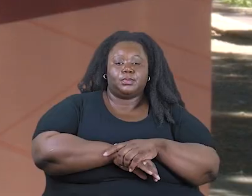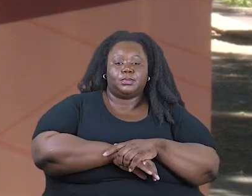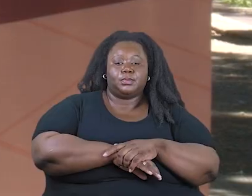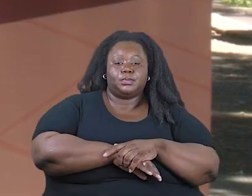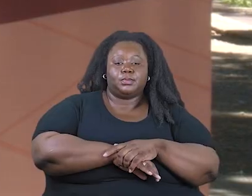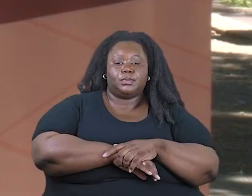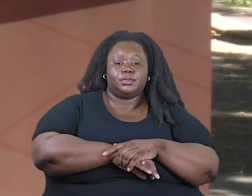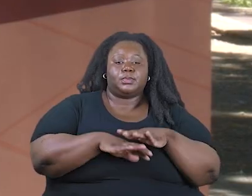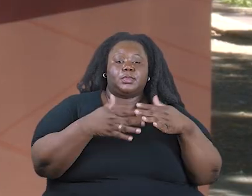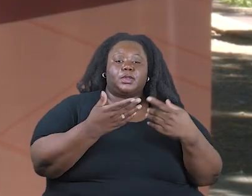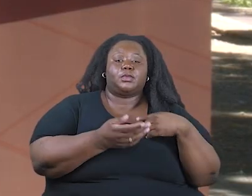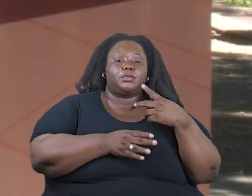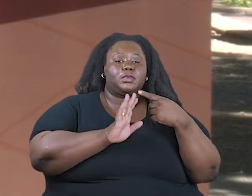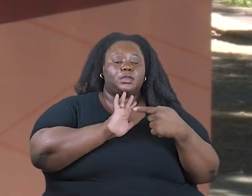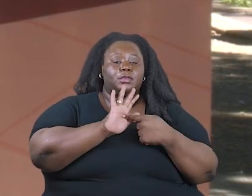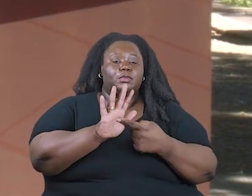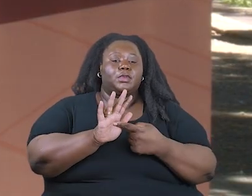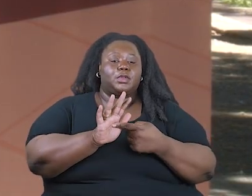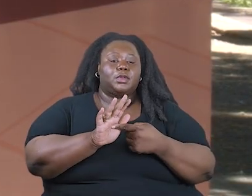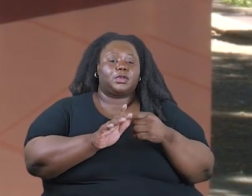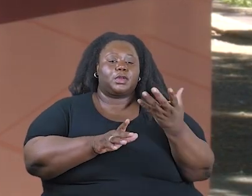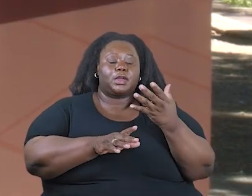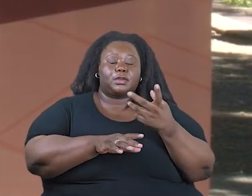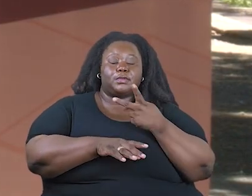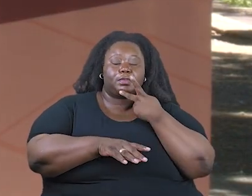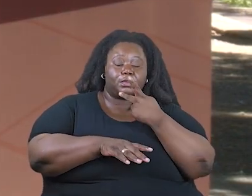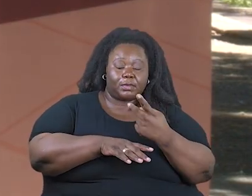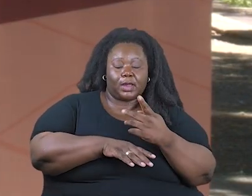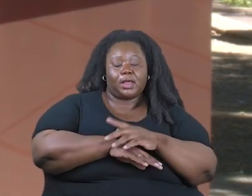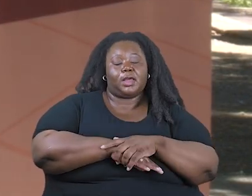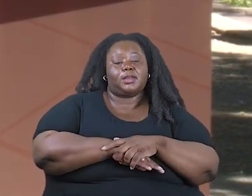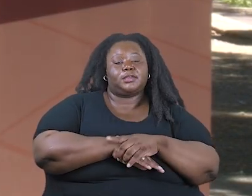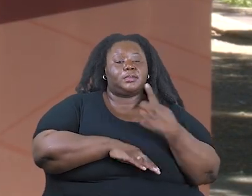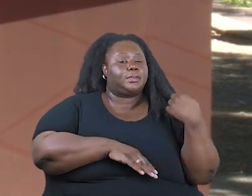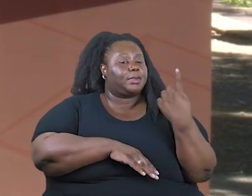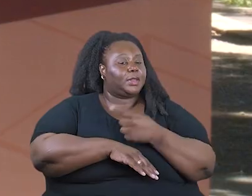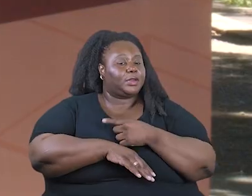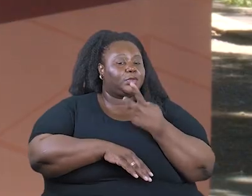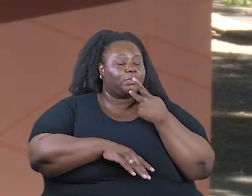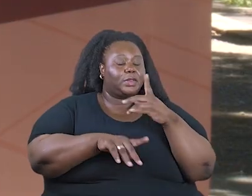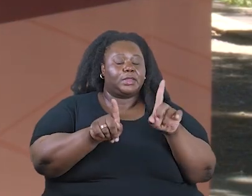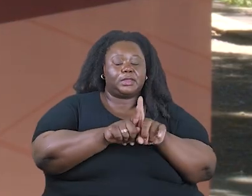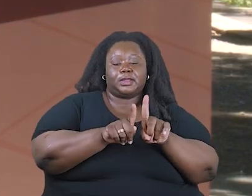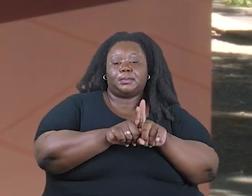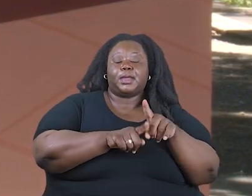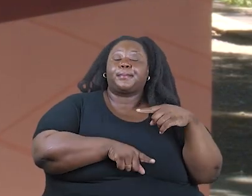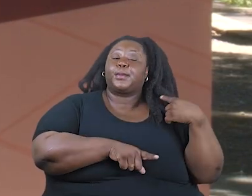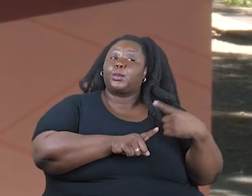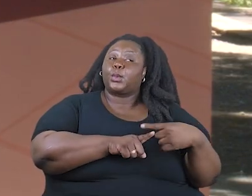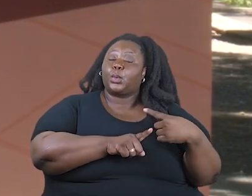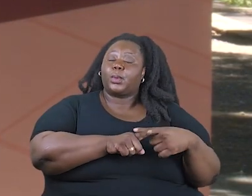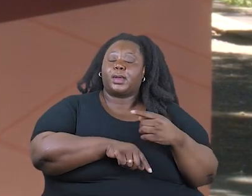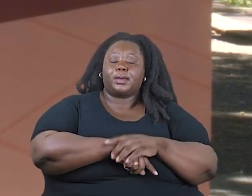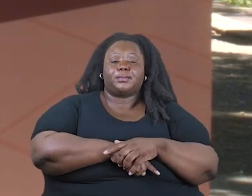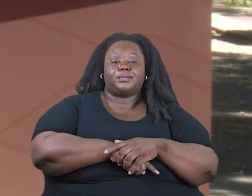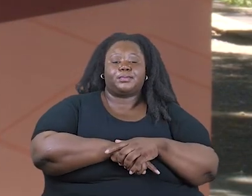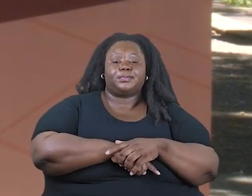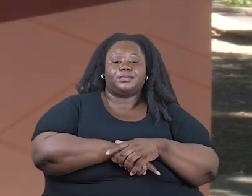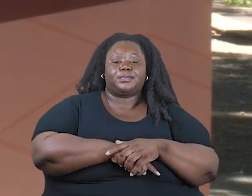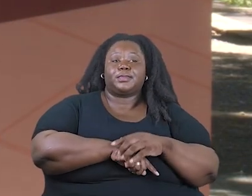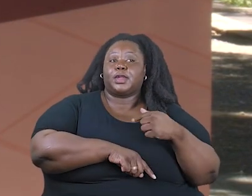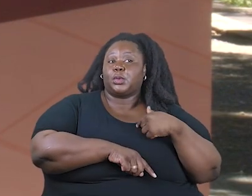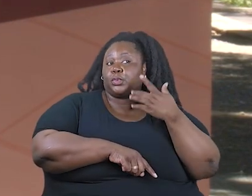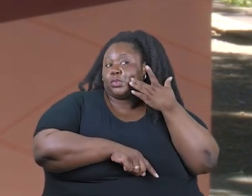E você trouxe um aí do Beuys, eu queria que você apresentasse para a gente e falasse, porque eu